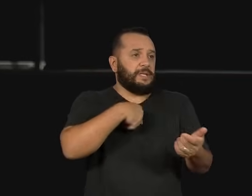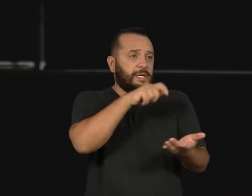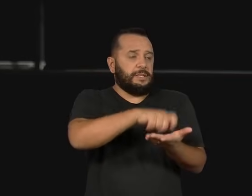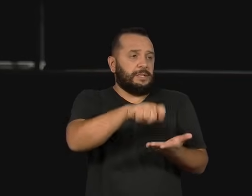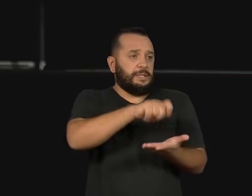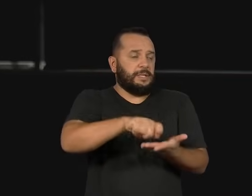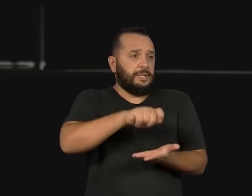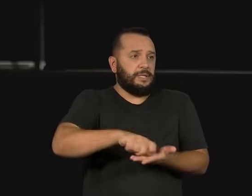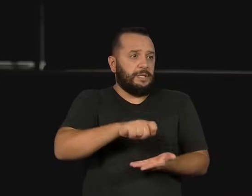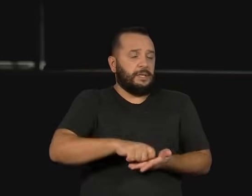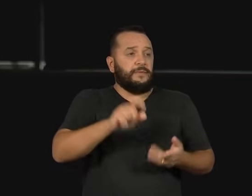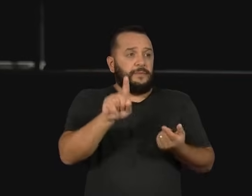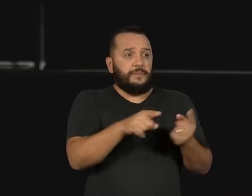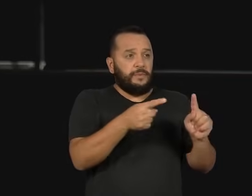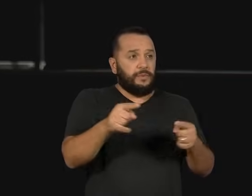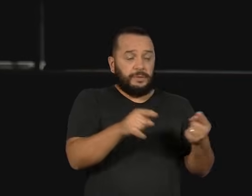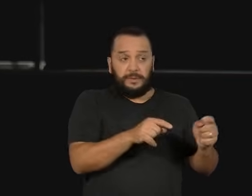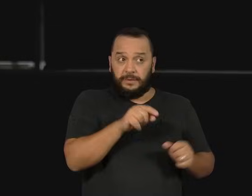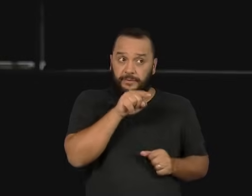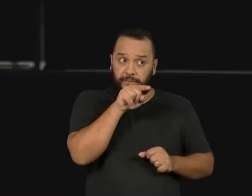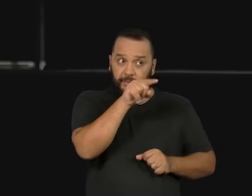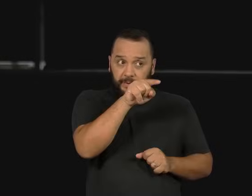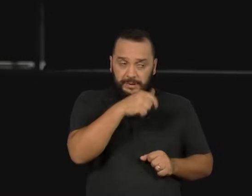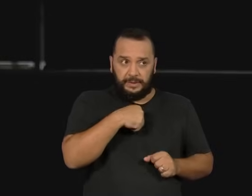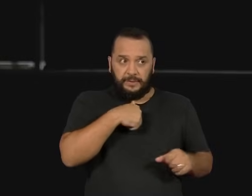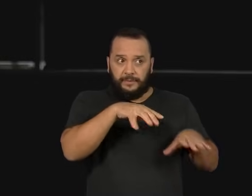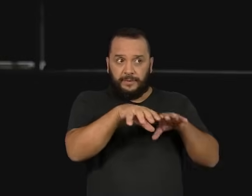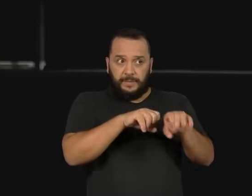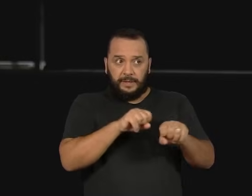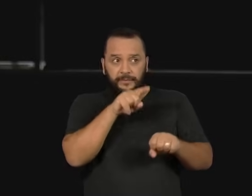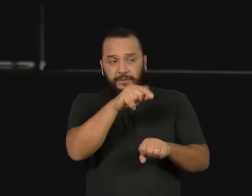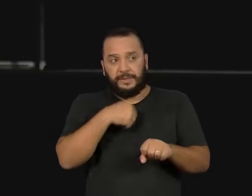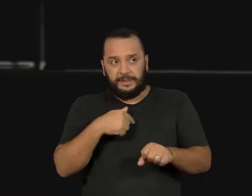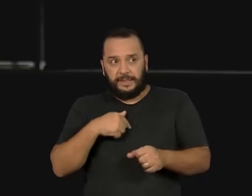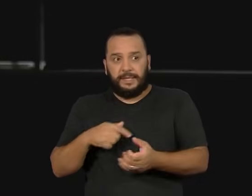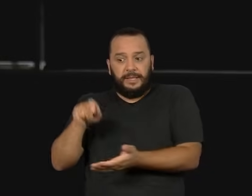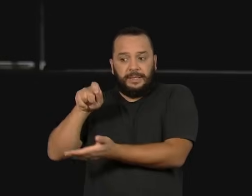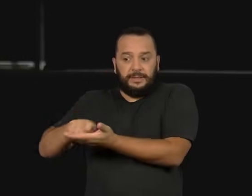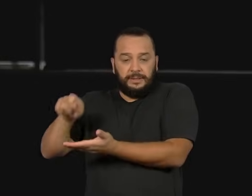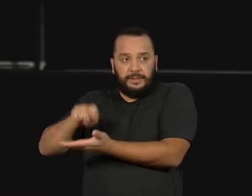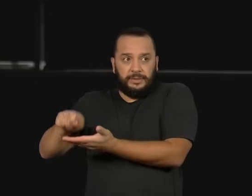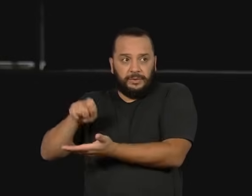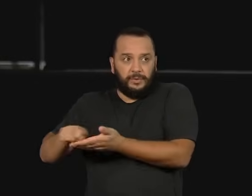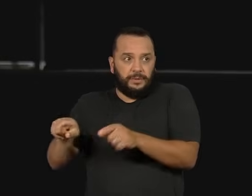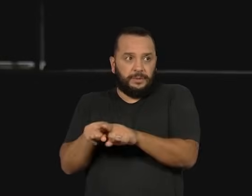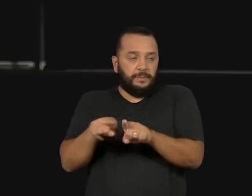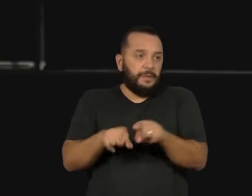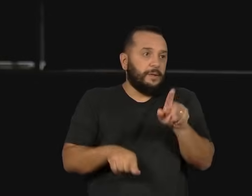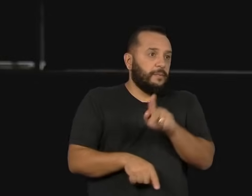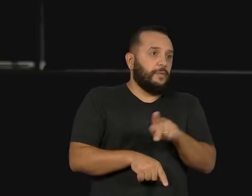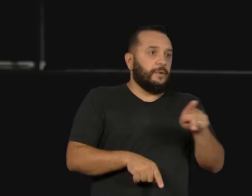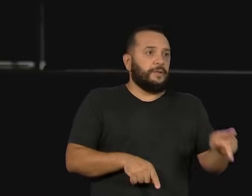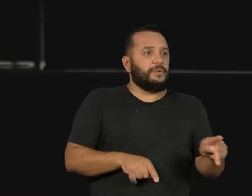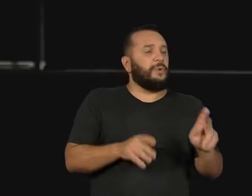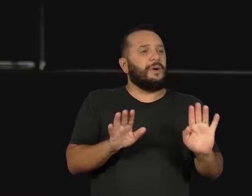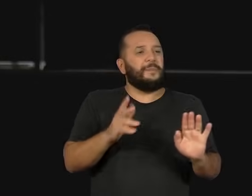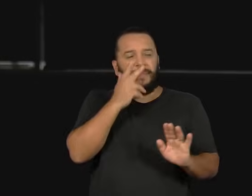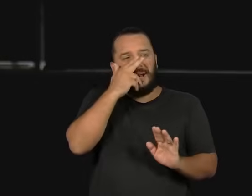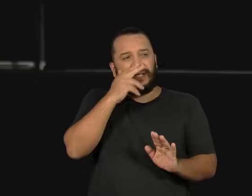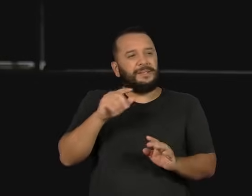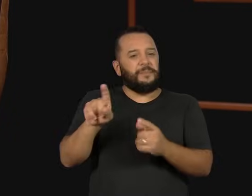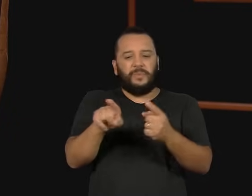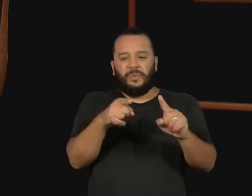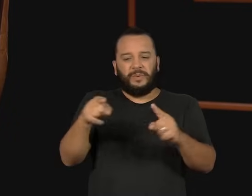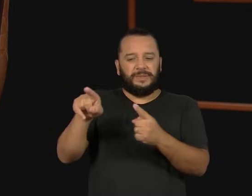a sua vida profissional passa a girar entre o escritor e o professor universitário. Em que plano ficou a música nesse